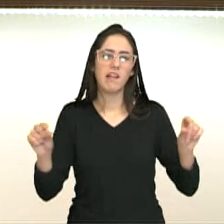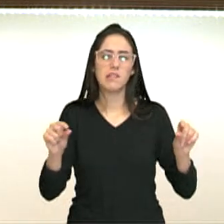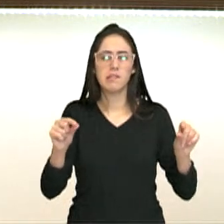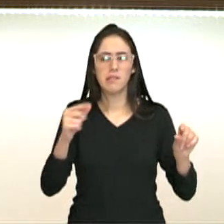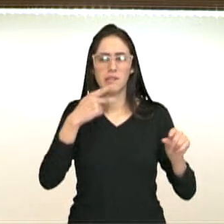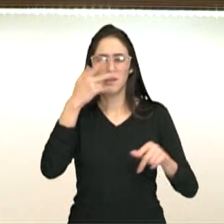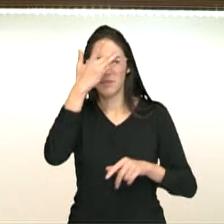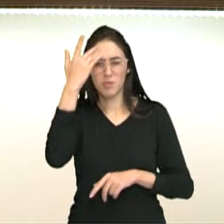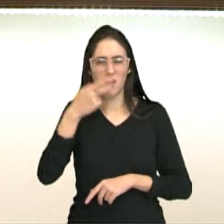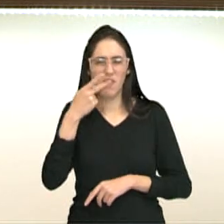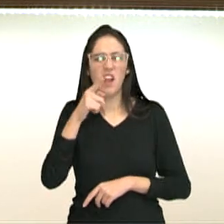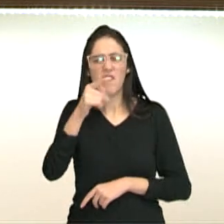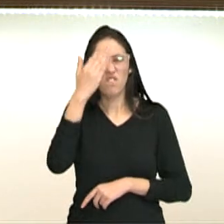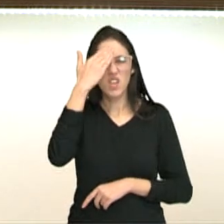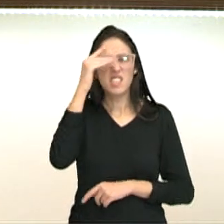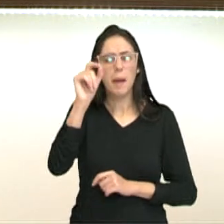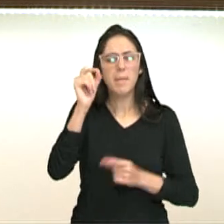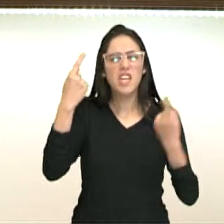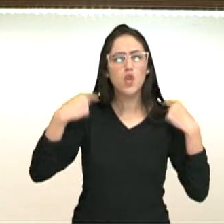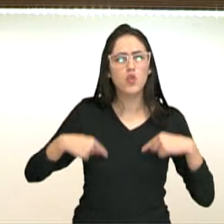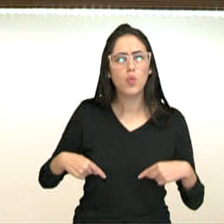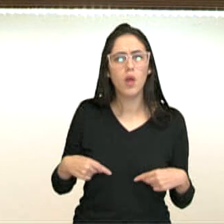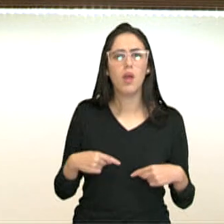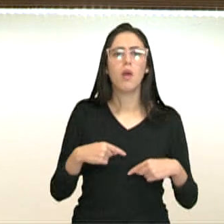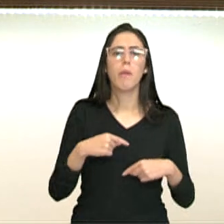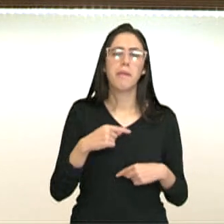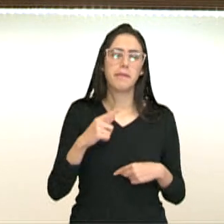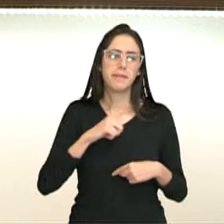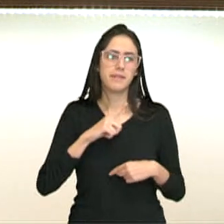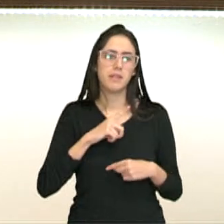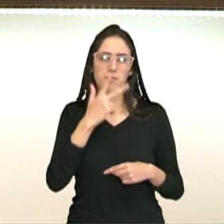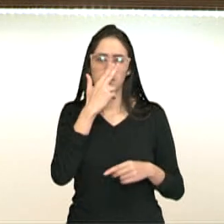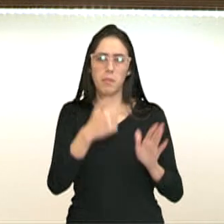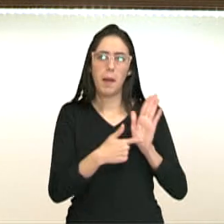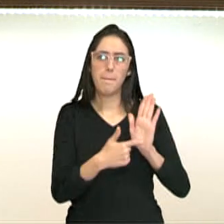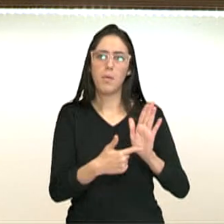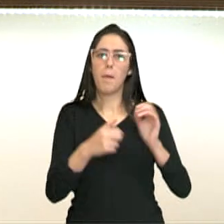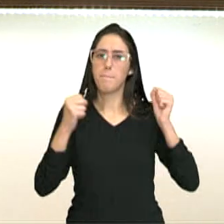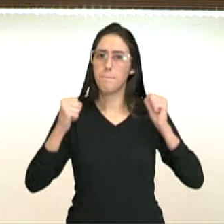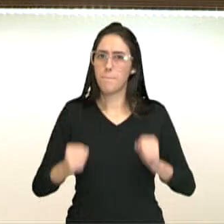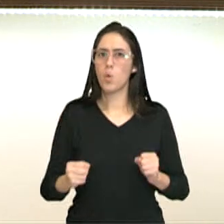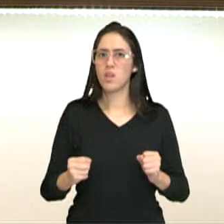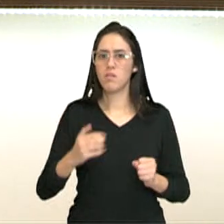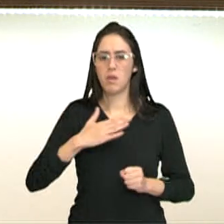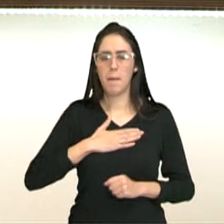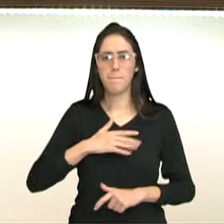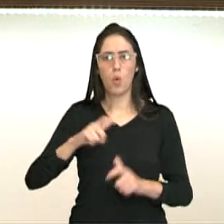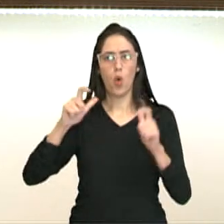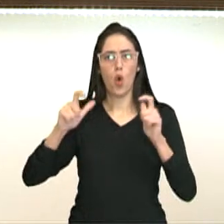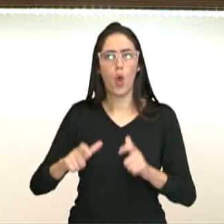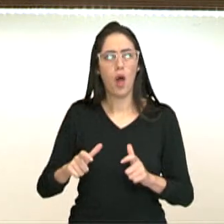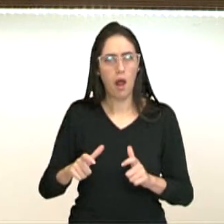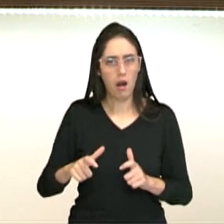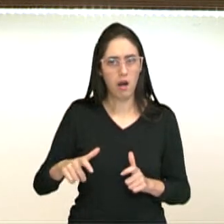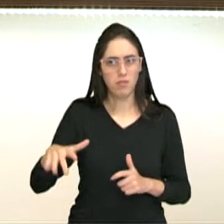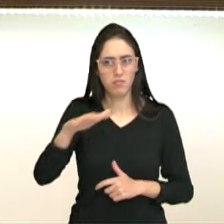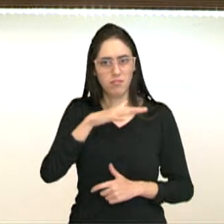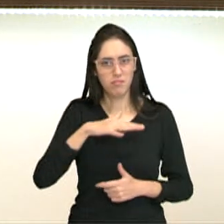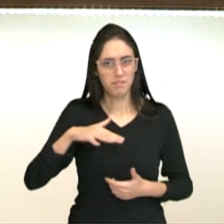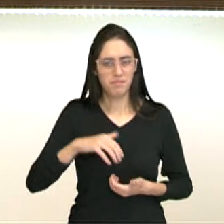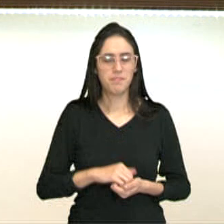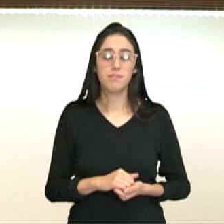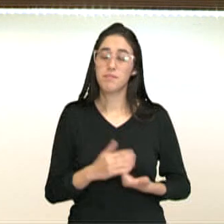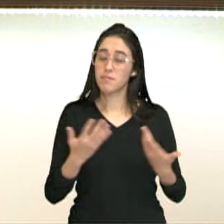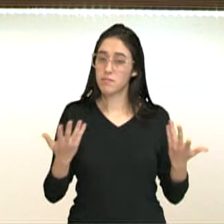está falando, mobilizar relações de poder, marcar o seu lugar de poder também nas relações. Então,